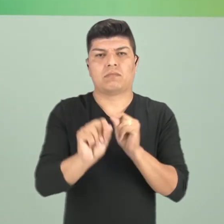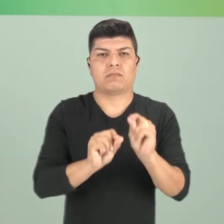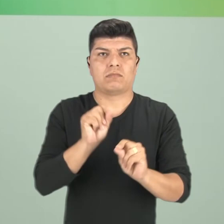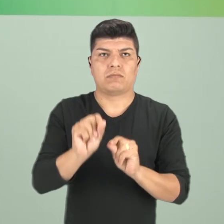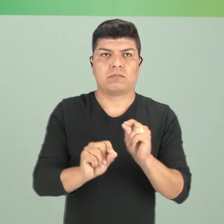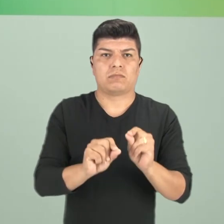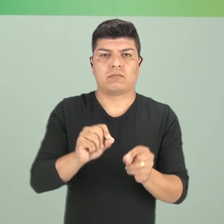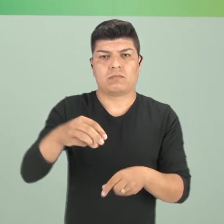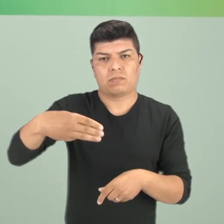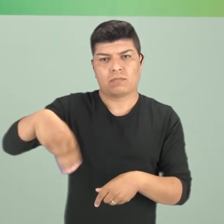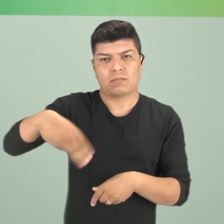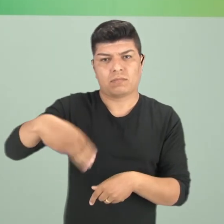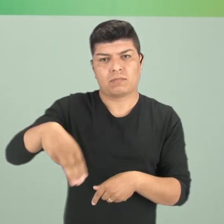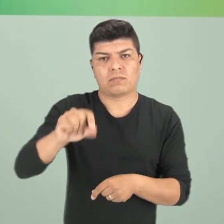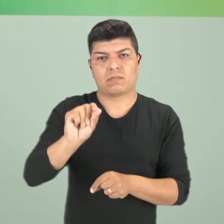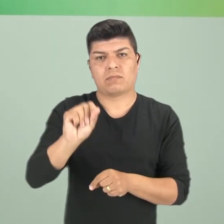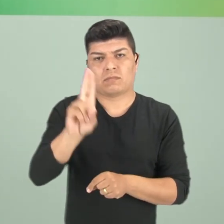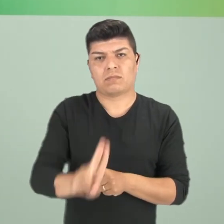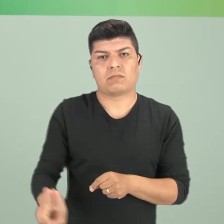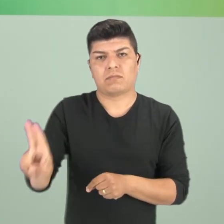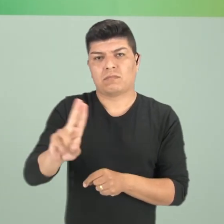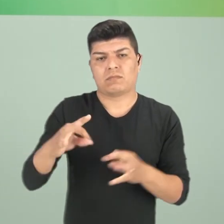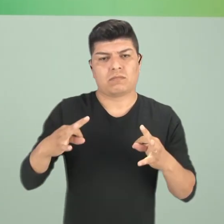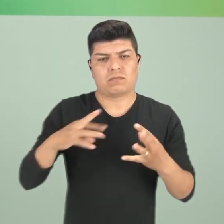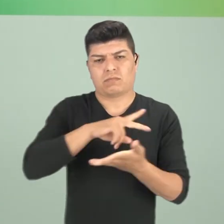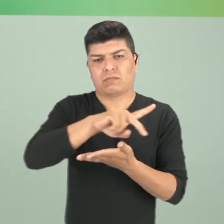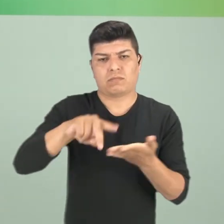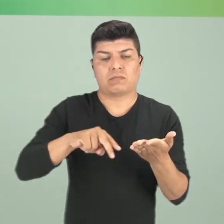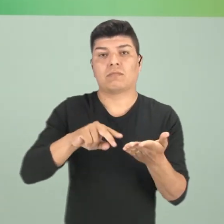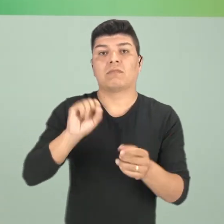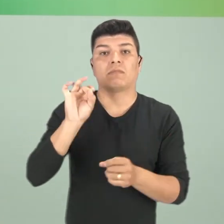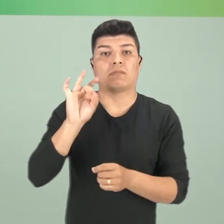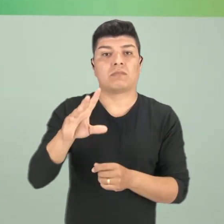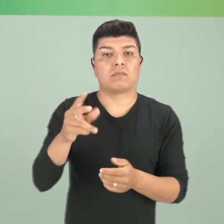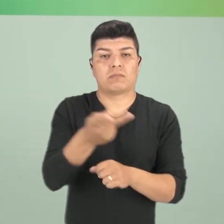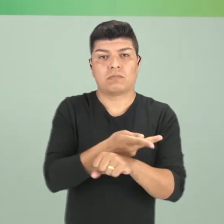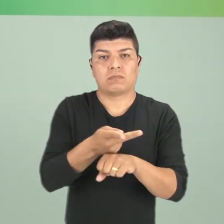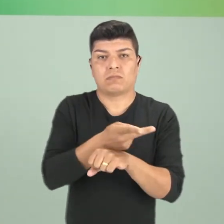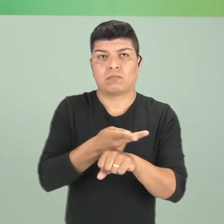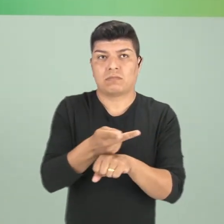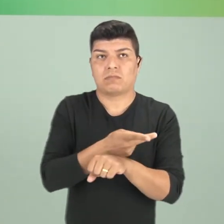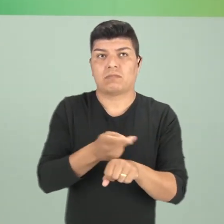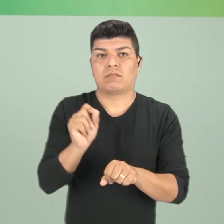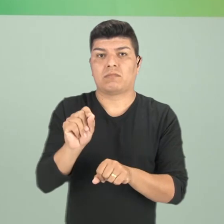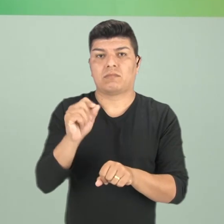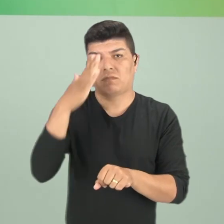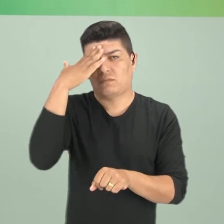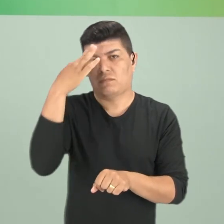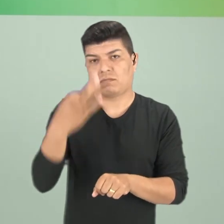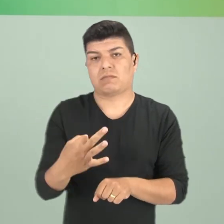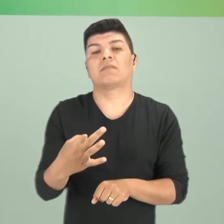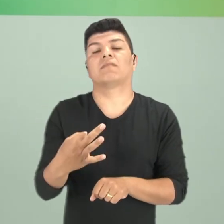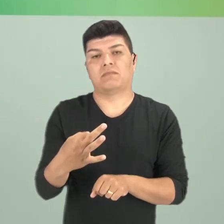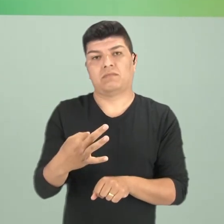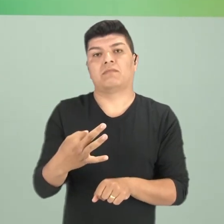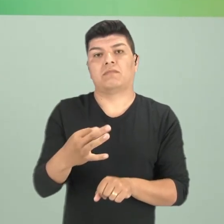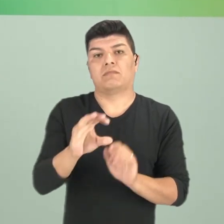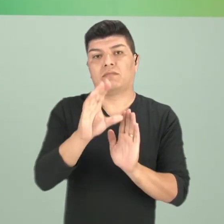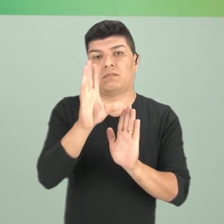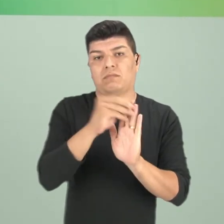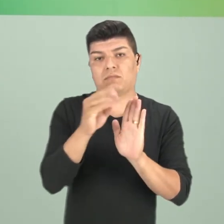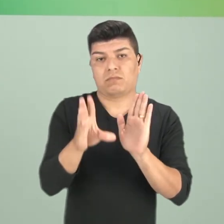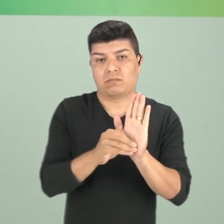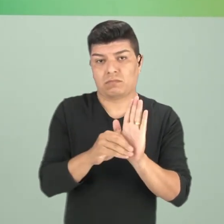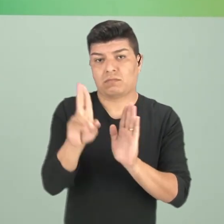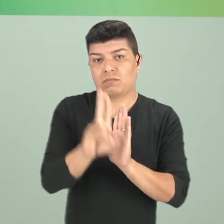que a matemática ela está aplicada a todas as áreas. Basta você procurar e saber os conteúdos de matemática